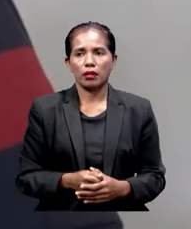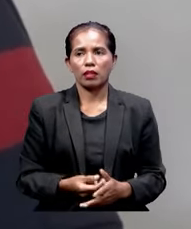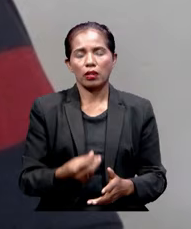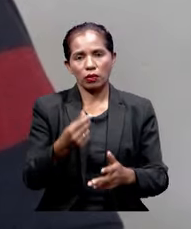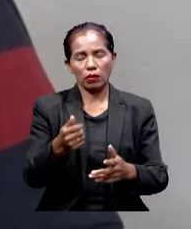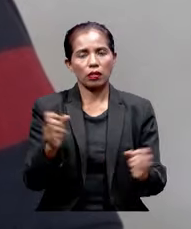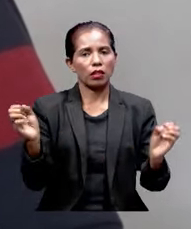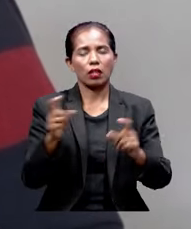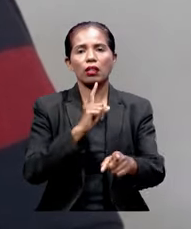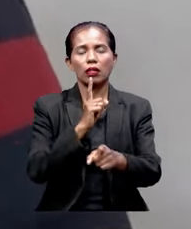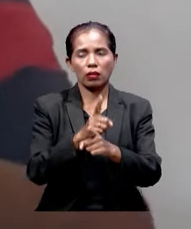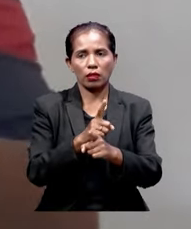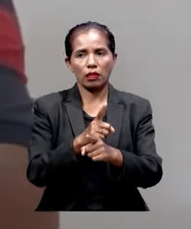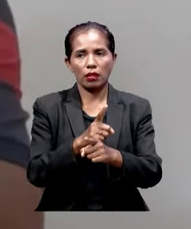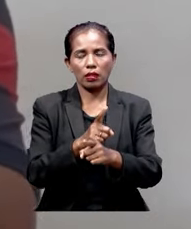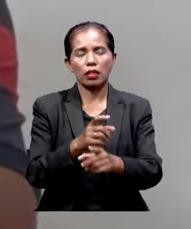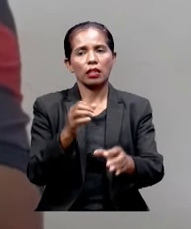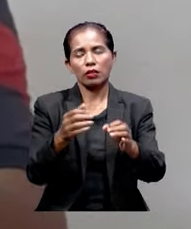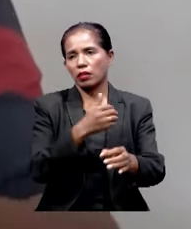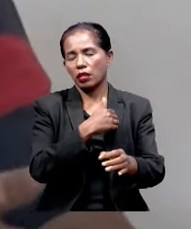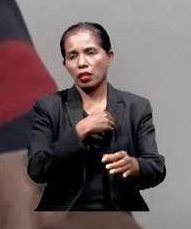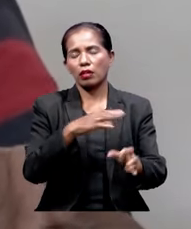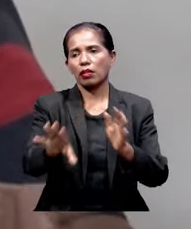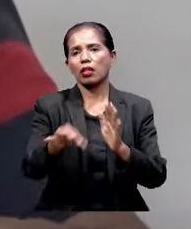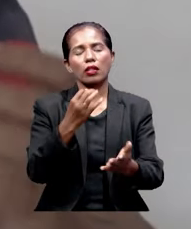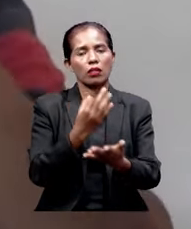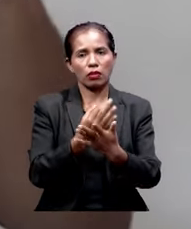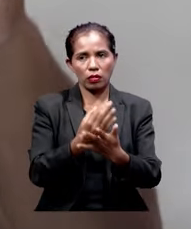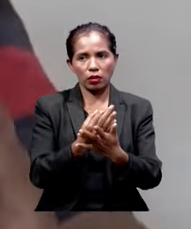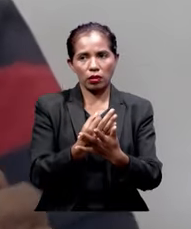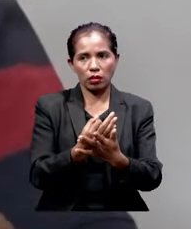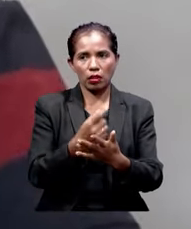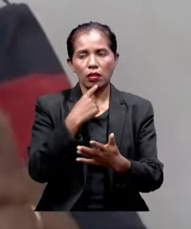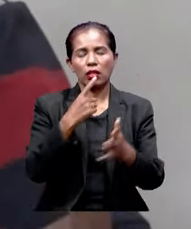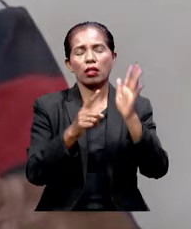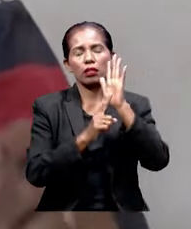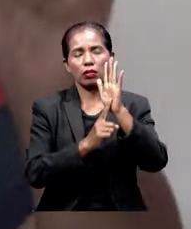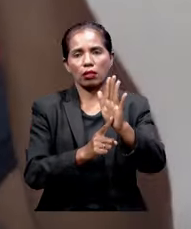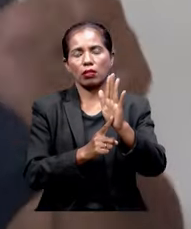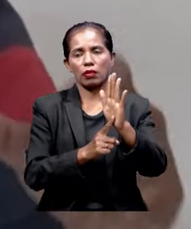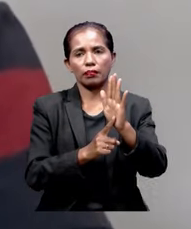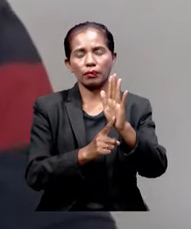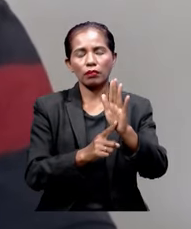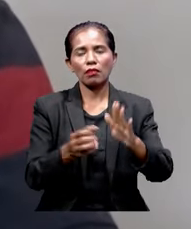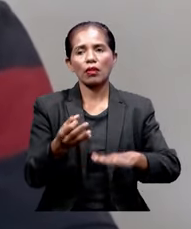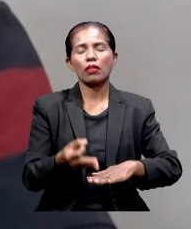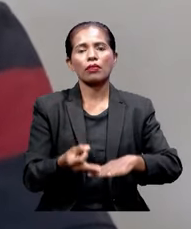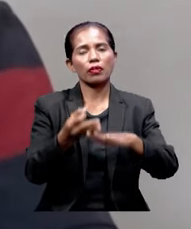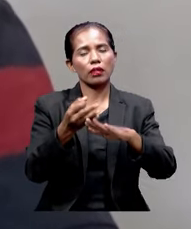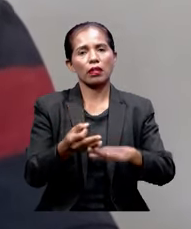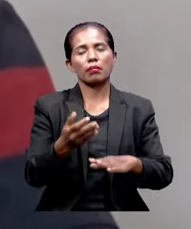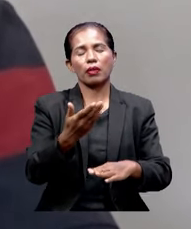justifica, se você dá o que é um subsídio, mas lá justifica a moça, a tua aplica folha e a estamba, a tua um dia na linha